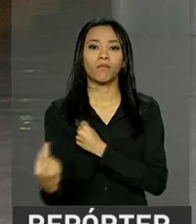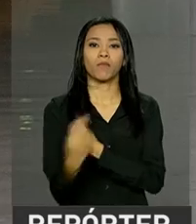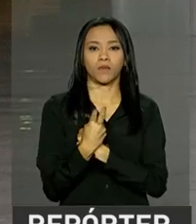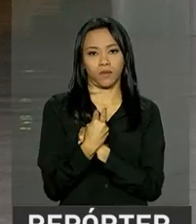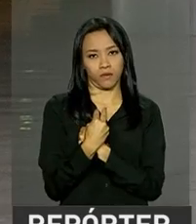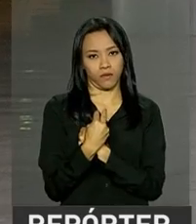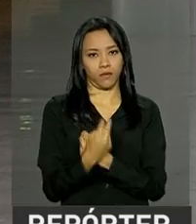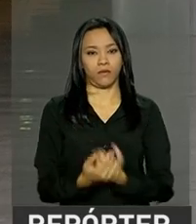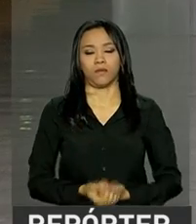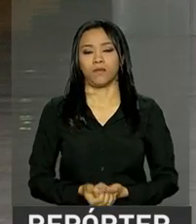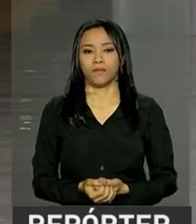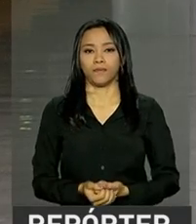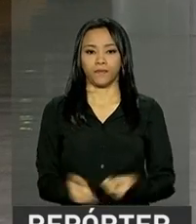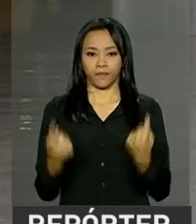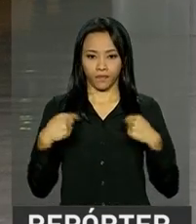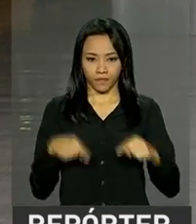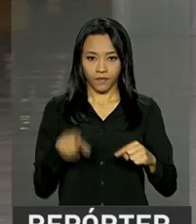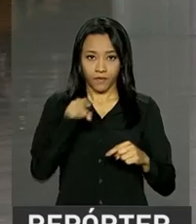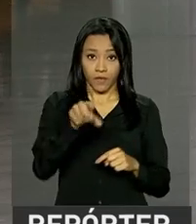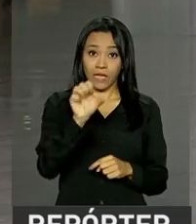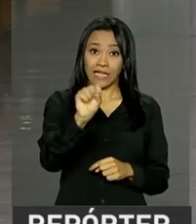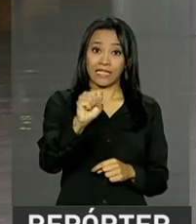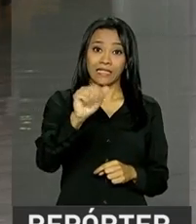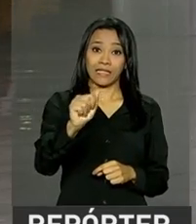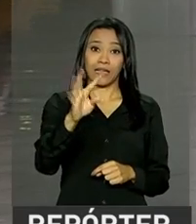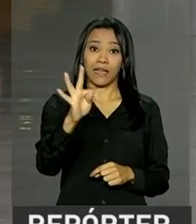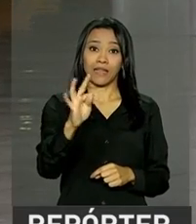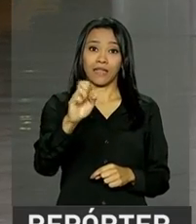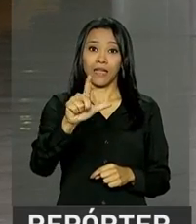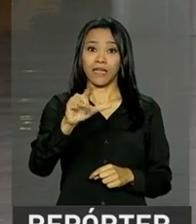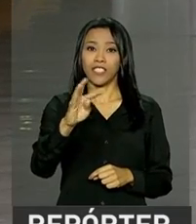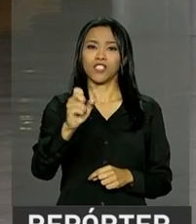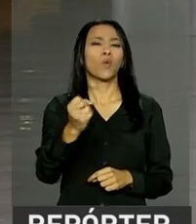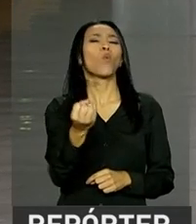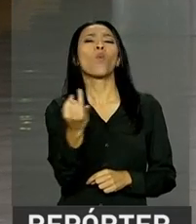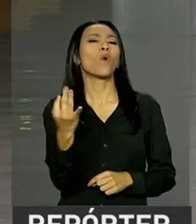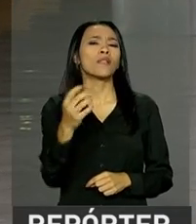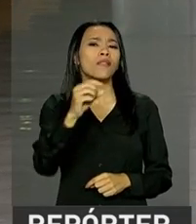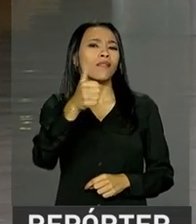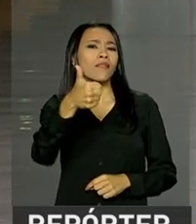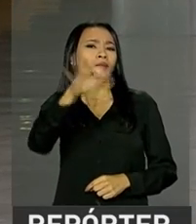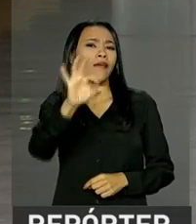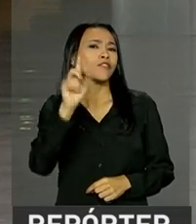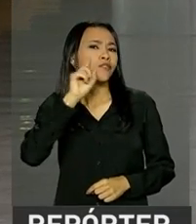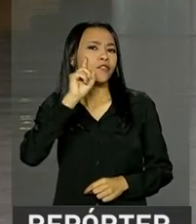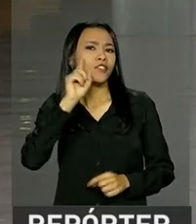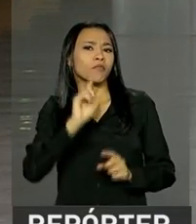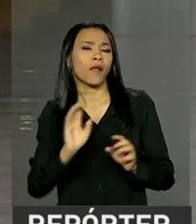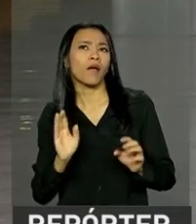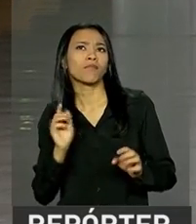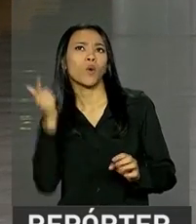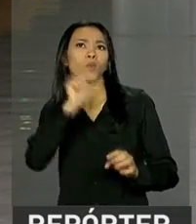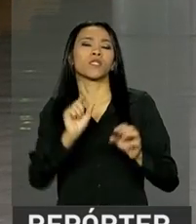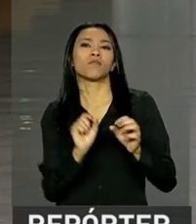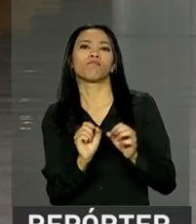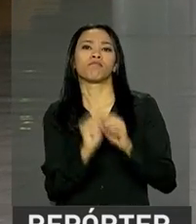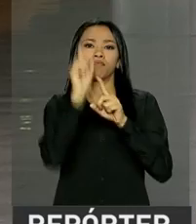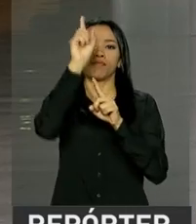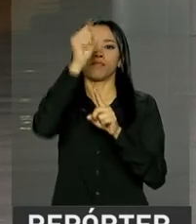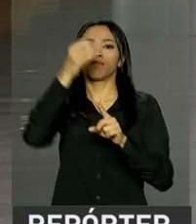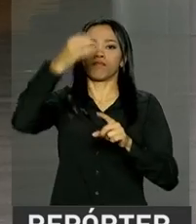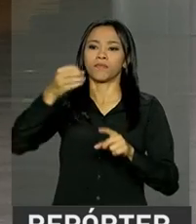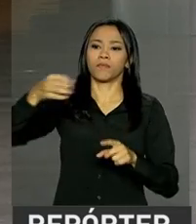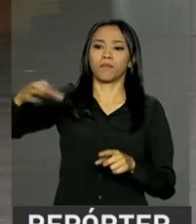blindadas o satélite deve levar 10 dias para chegar à sua posição na órbita geoestacionária depois vai passar por